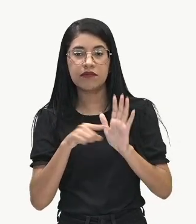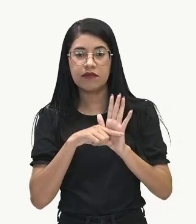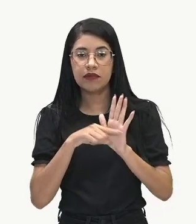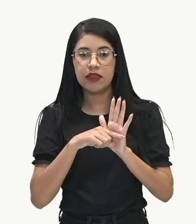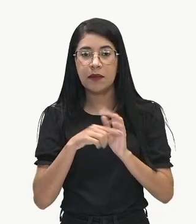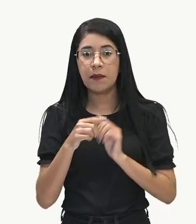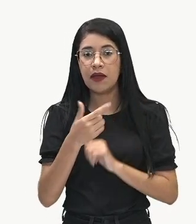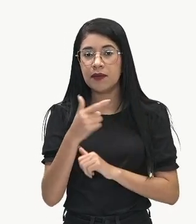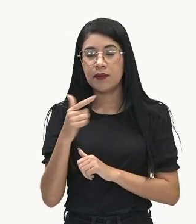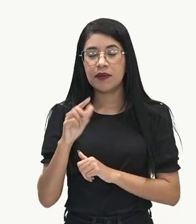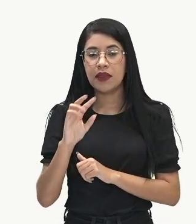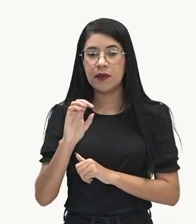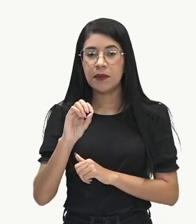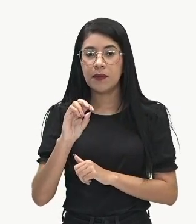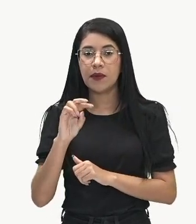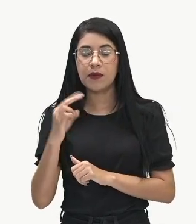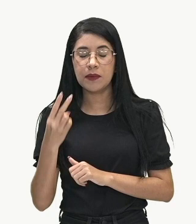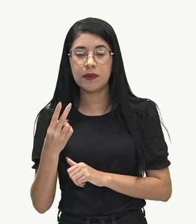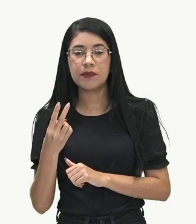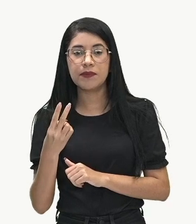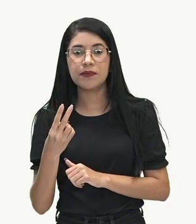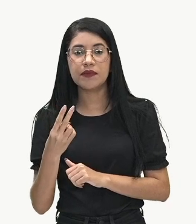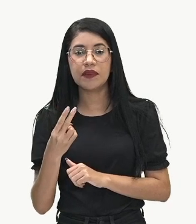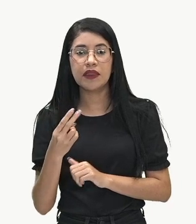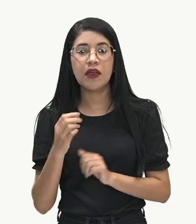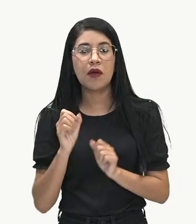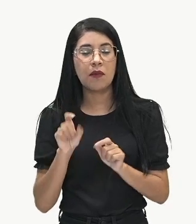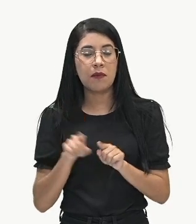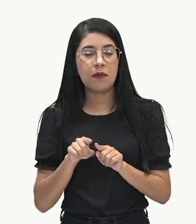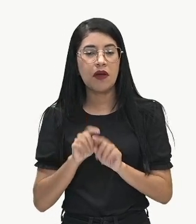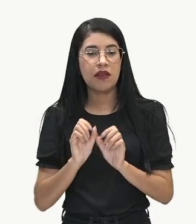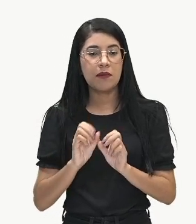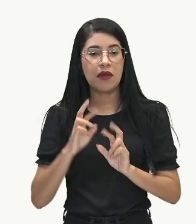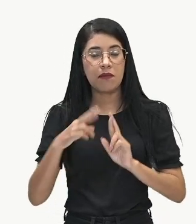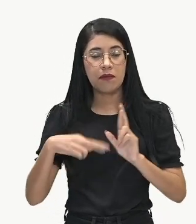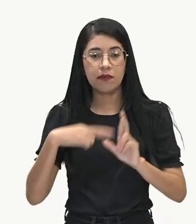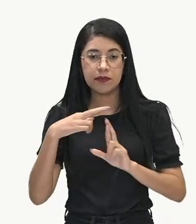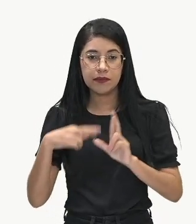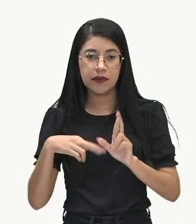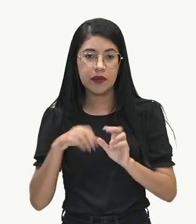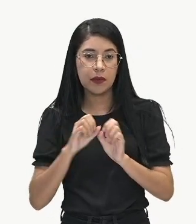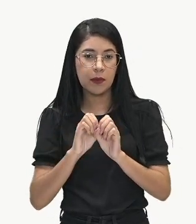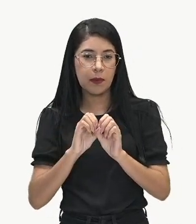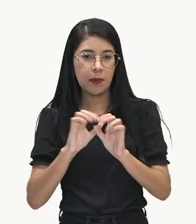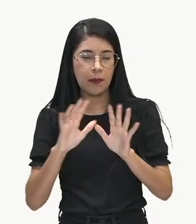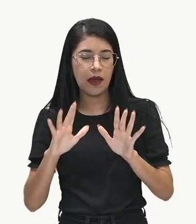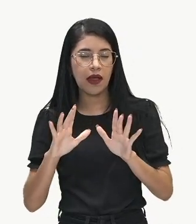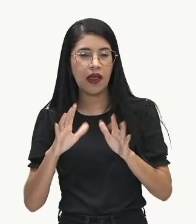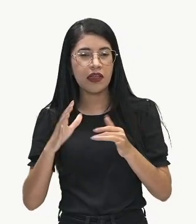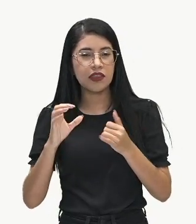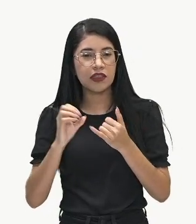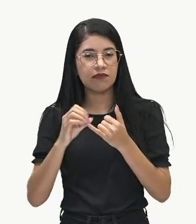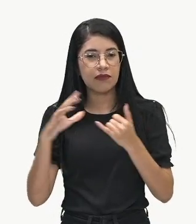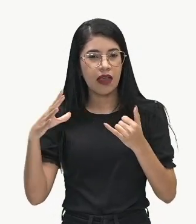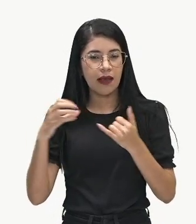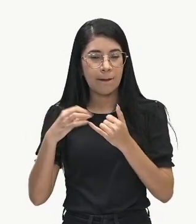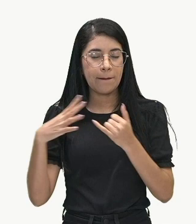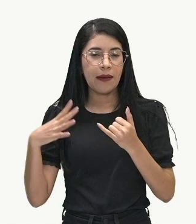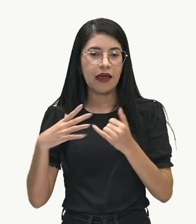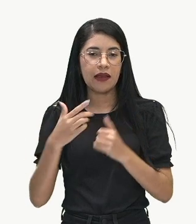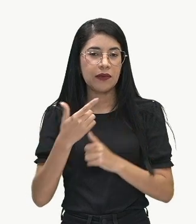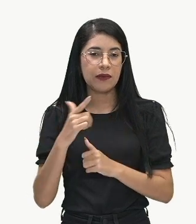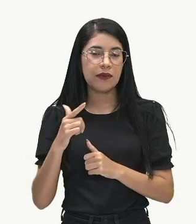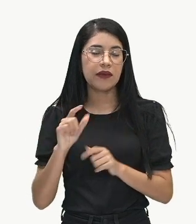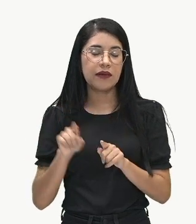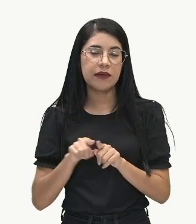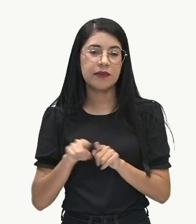uma reação que seja com o ΔH negativo, libere calor que eu não tenha aqui uma combustão. Então, nesse